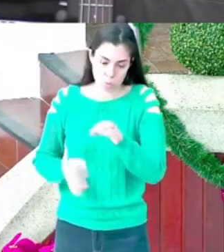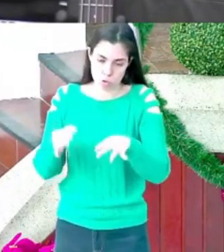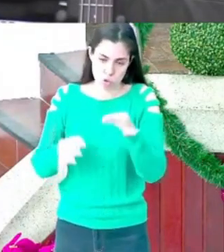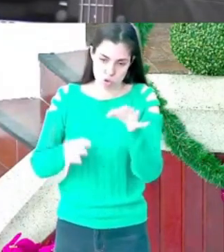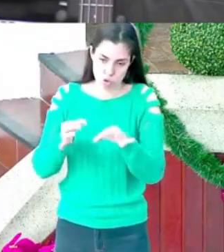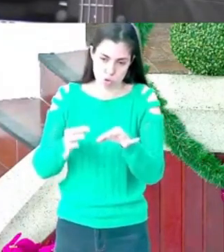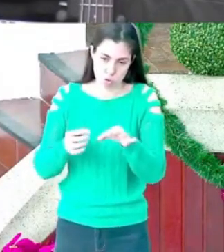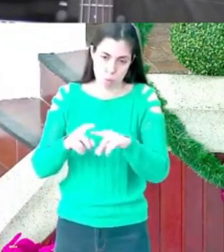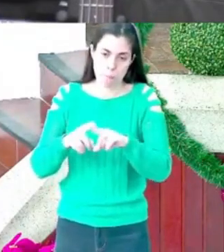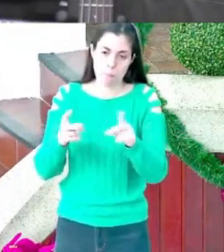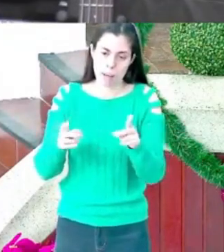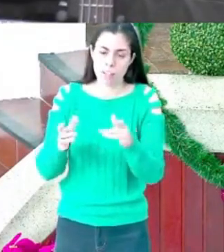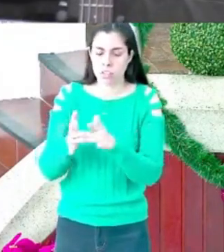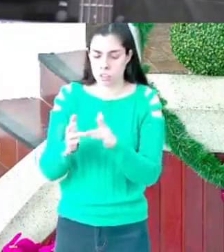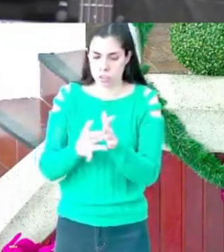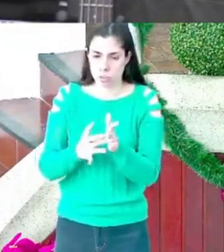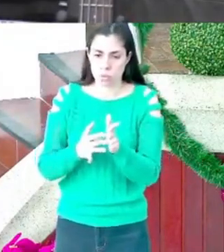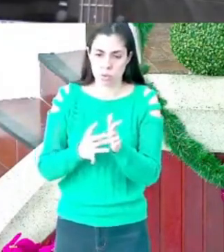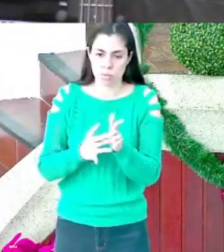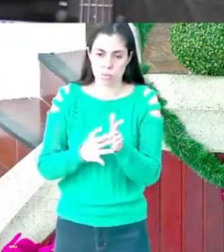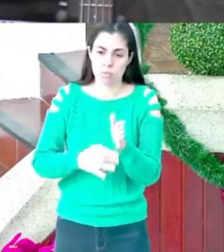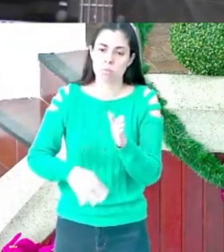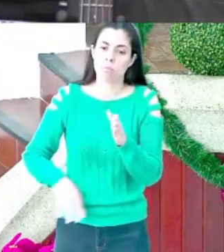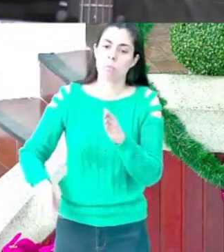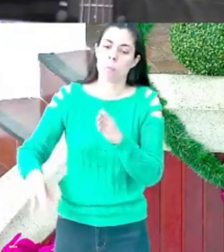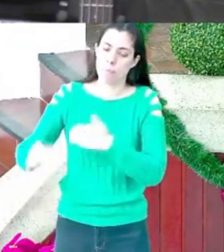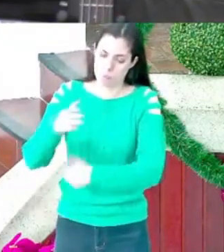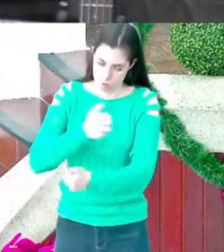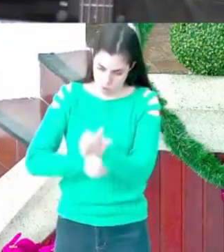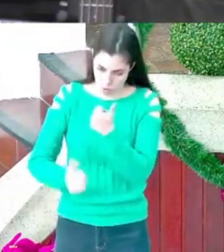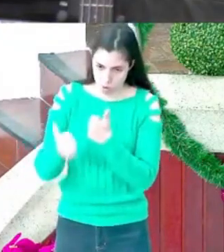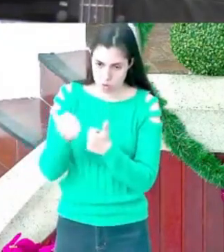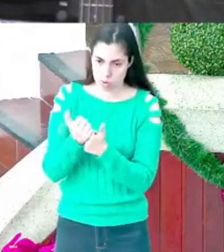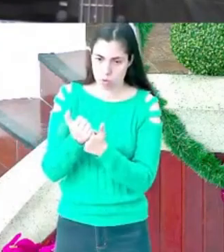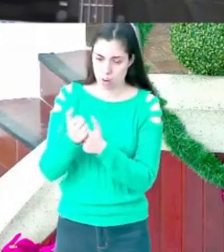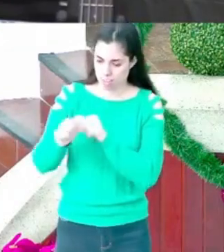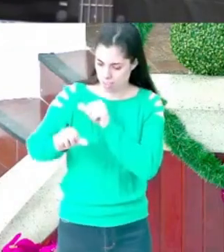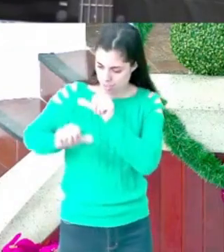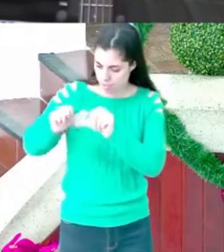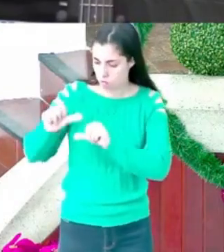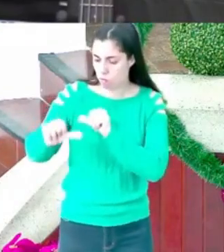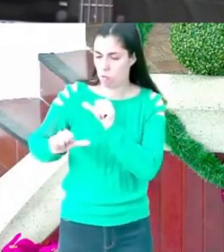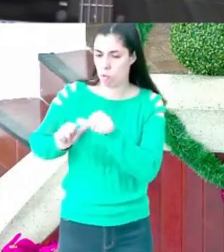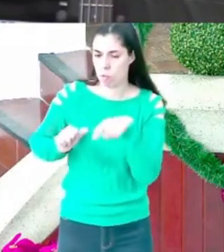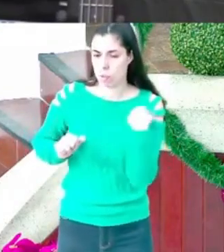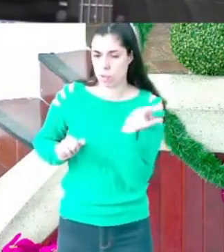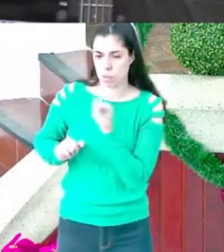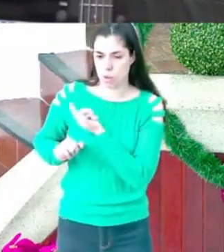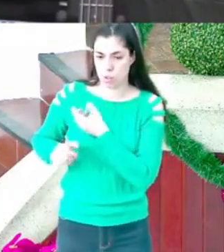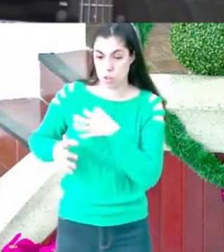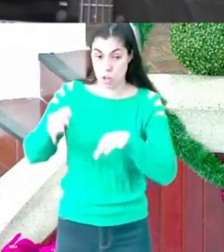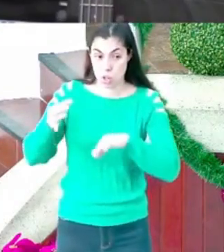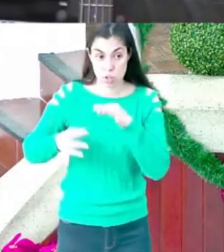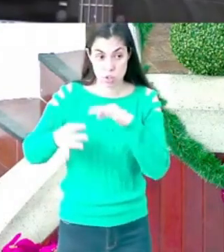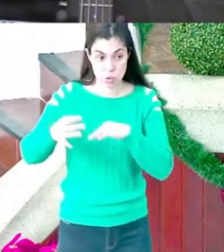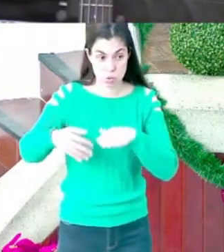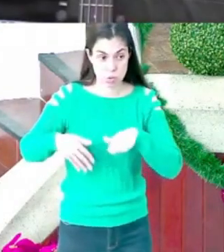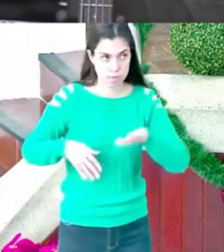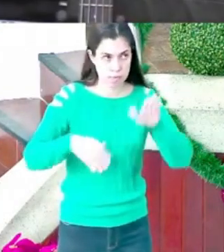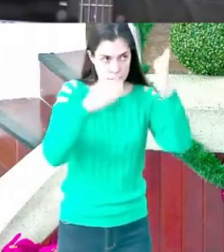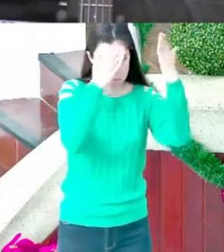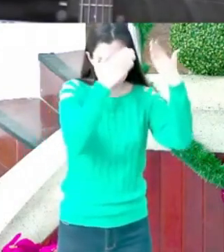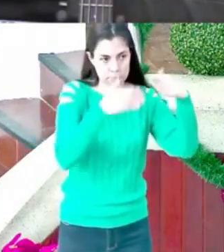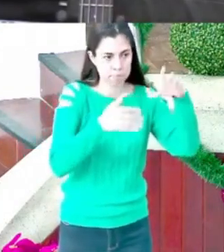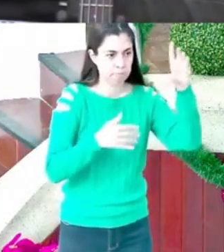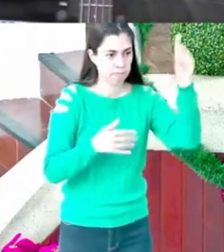Cristo. Ele viveu uma vida correta, ele viveu uma vida de santidade, de pureza, e pelas suas obras nós